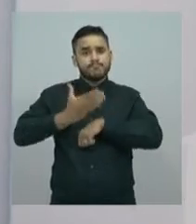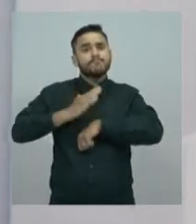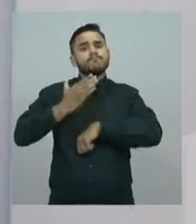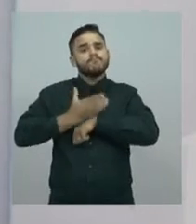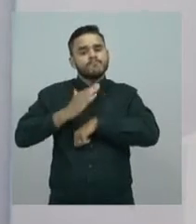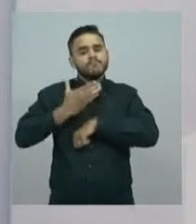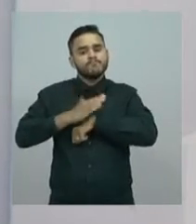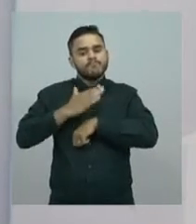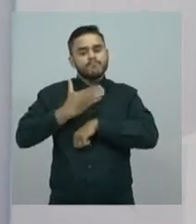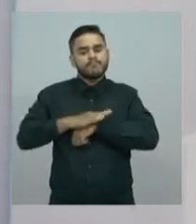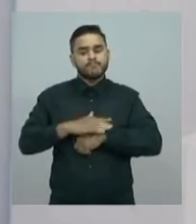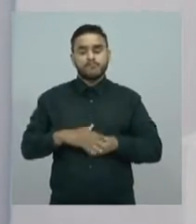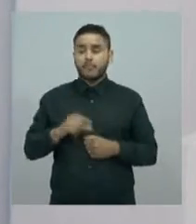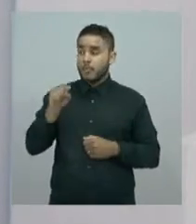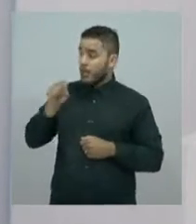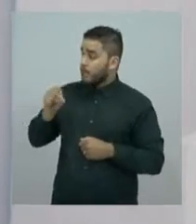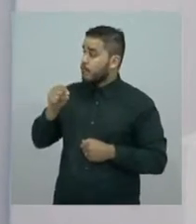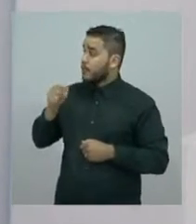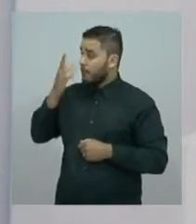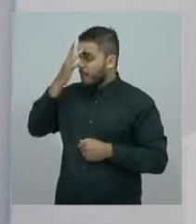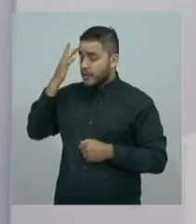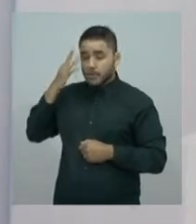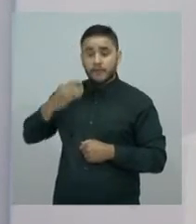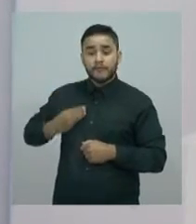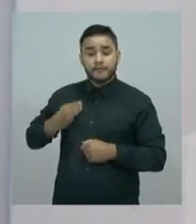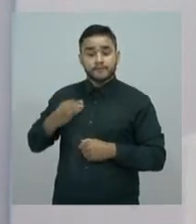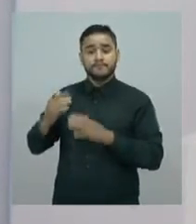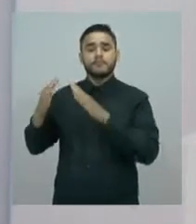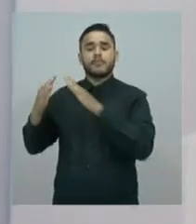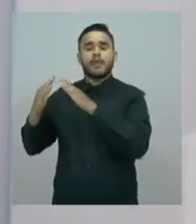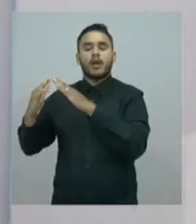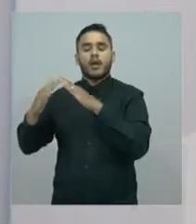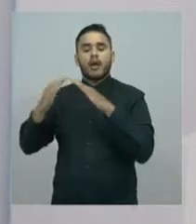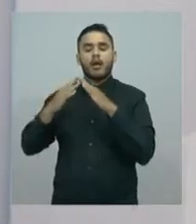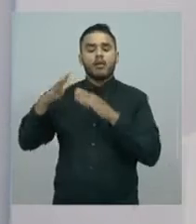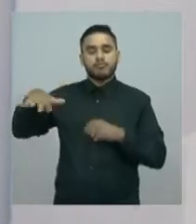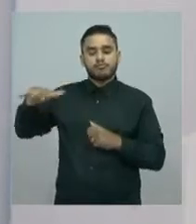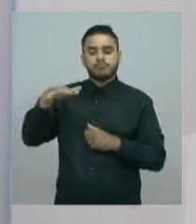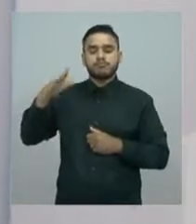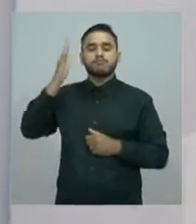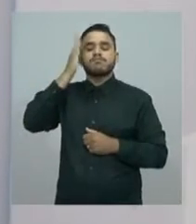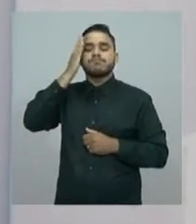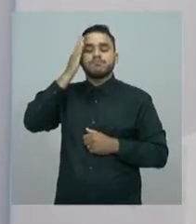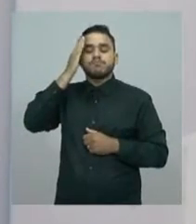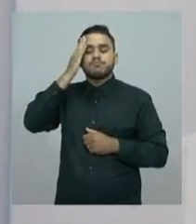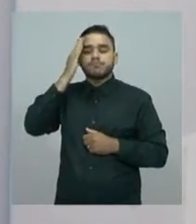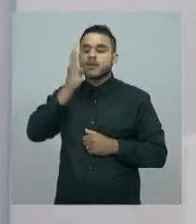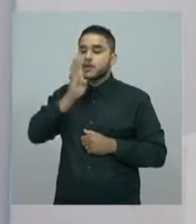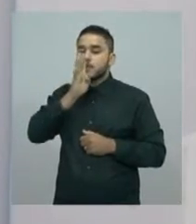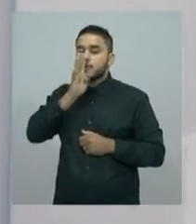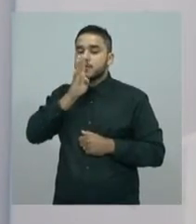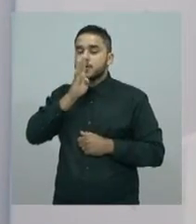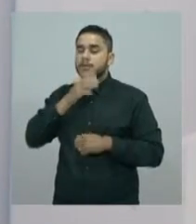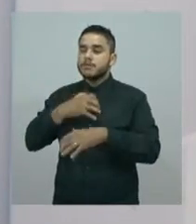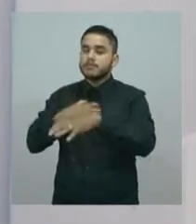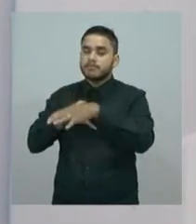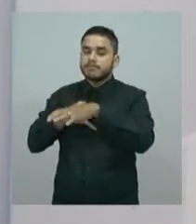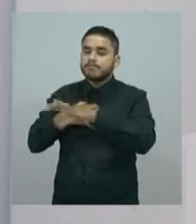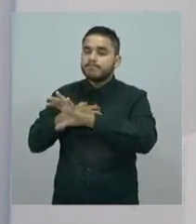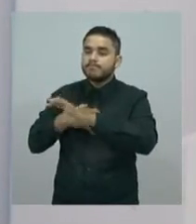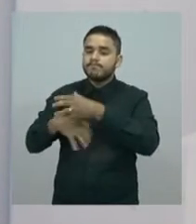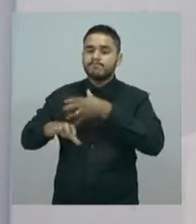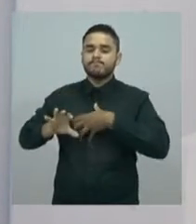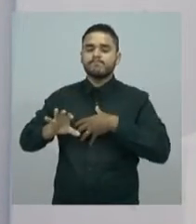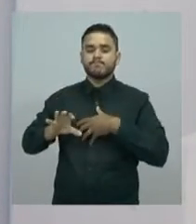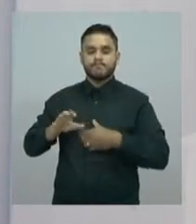sejam de dentro da comunidade. Por quê? Porque eles entendem aqueles valores das pessoas, porque o que é um